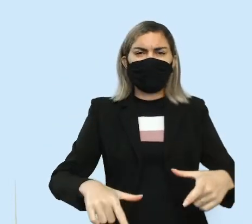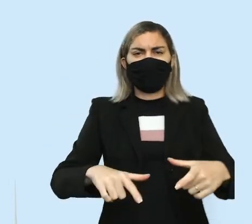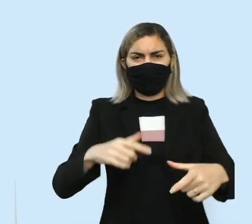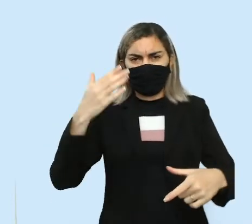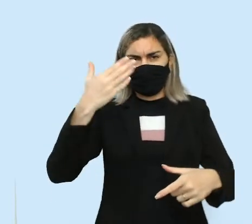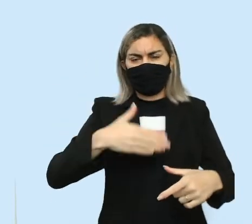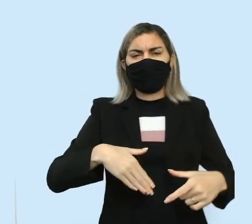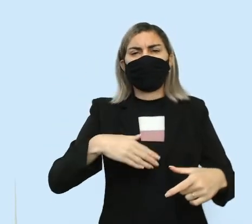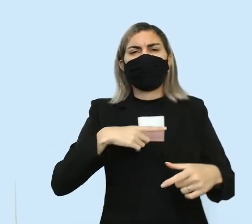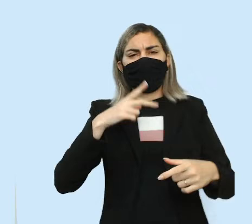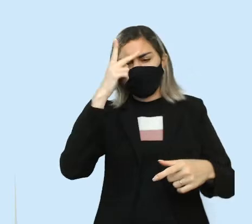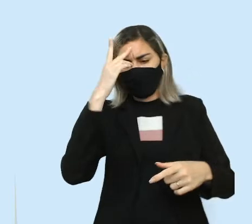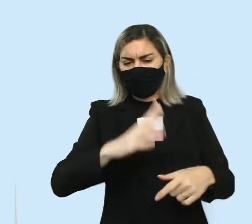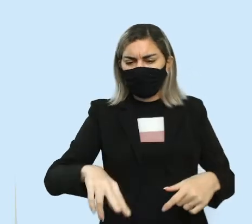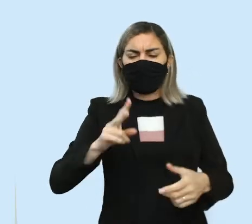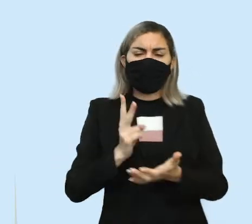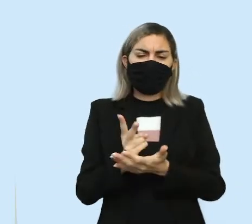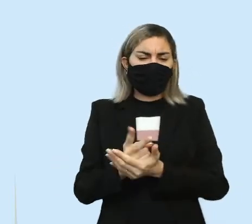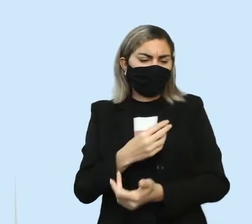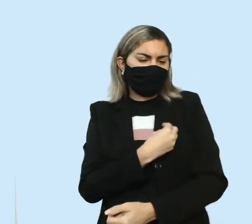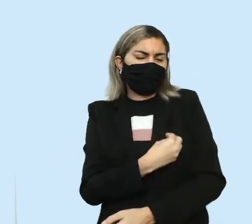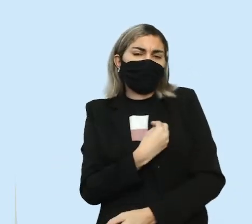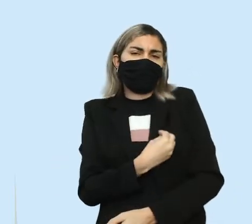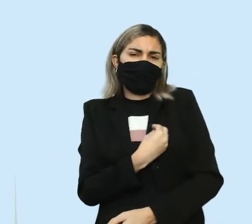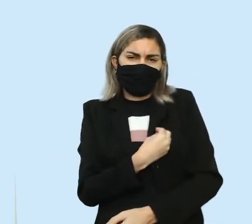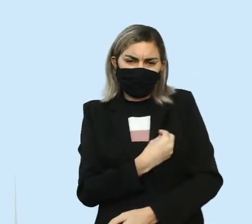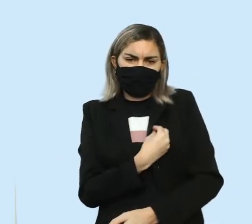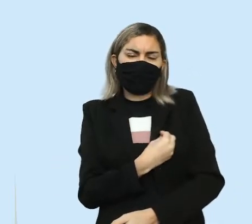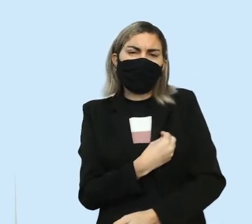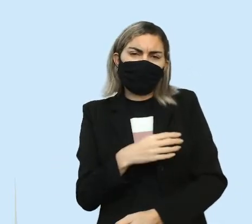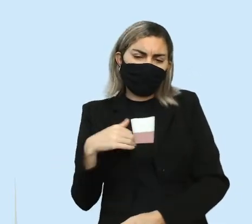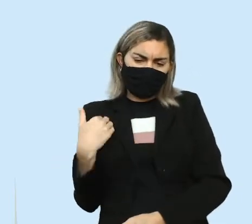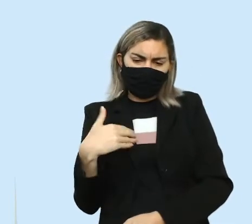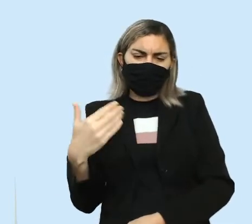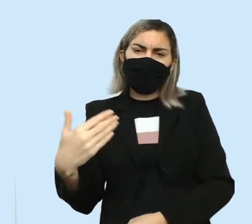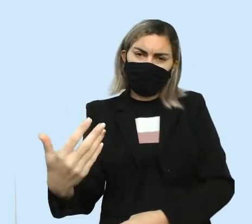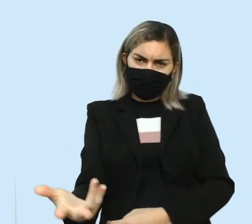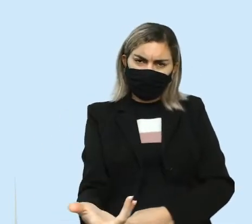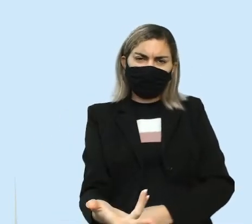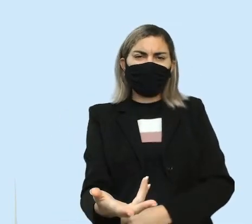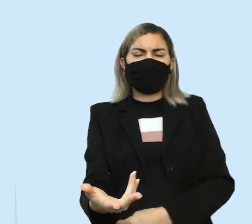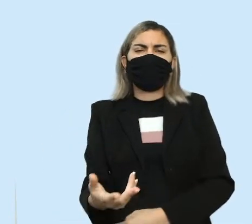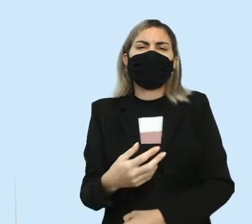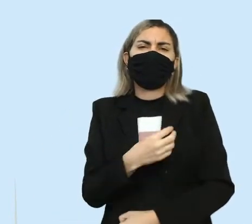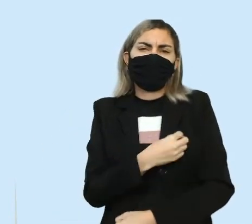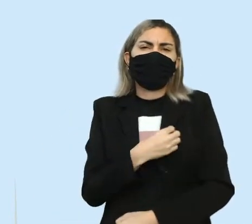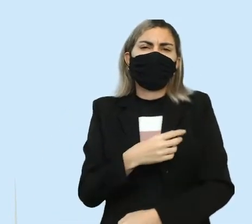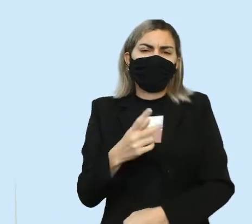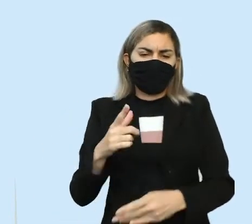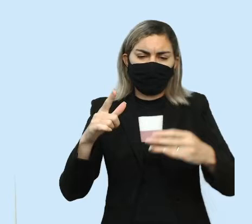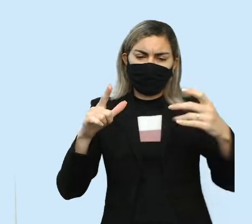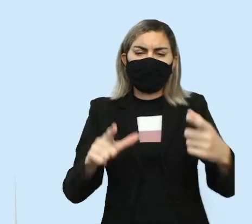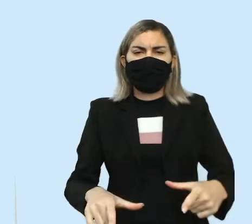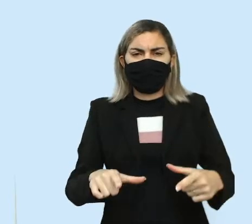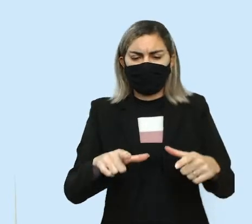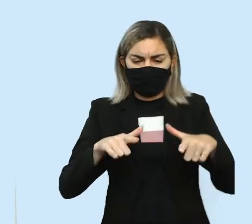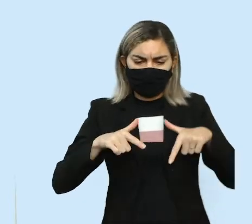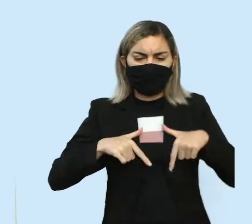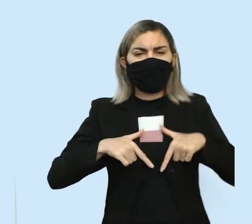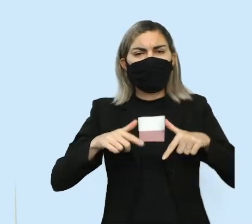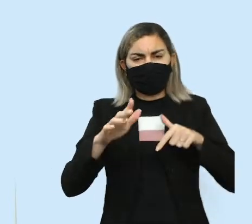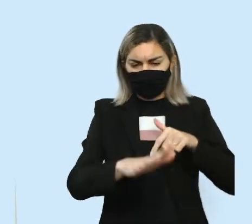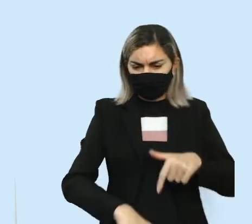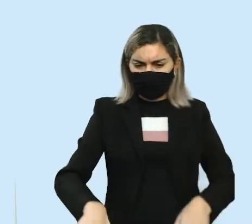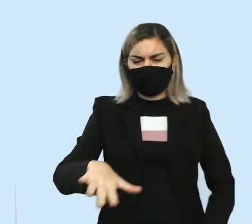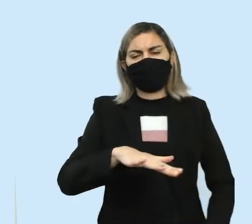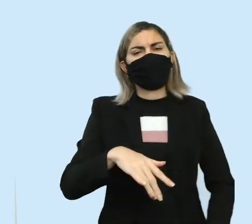prometida Palestina, as pessoas continuam a viver. Todavia, eu daqui a pouco mostro essa árvore genealógica para você entender, o local em que os hebreus vivem,